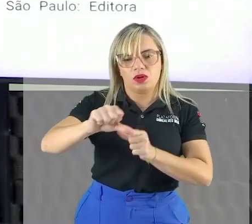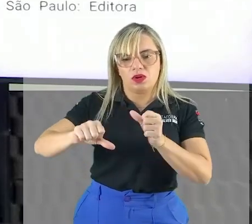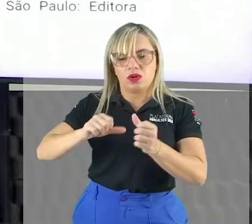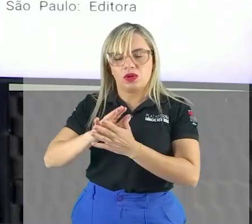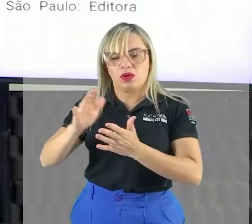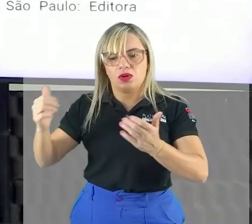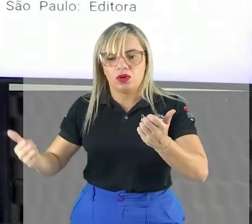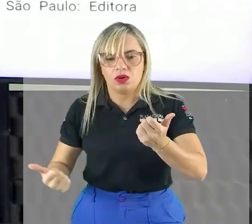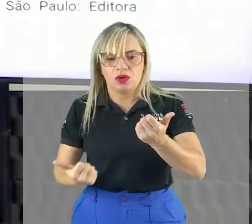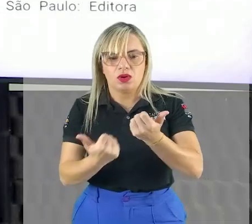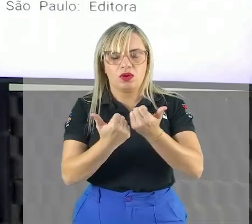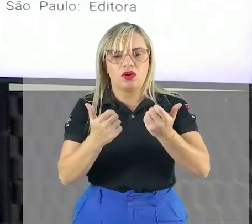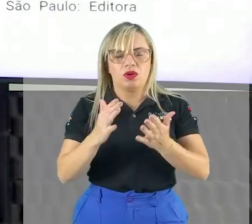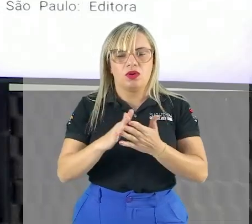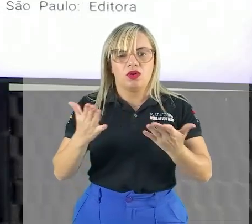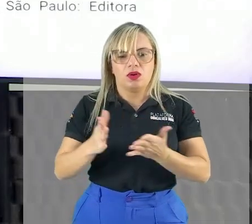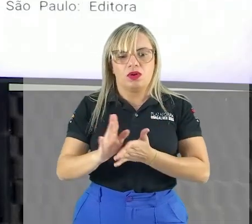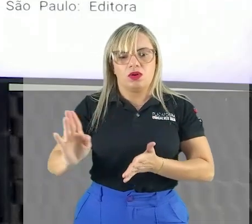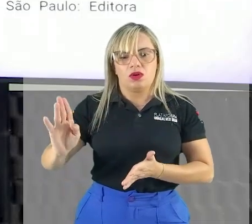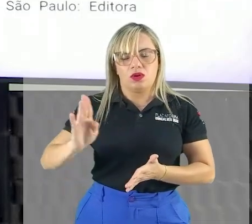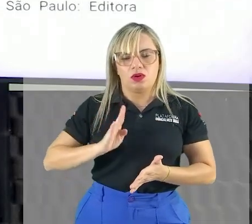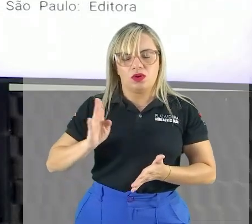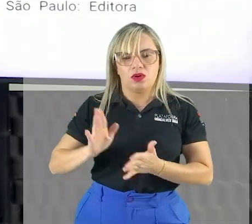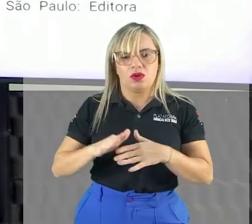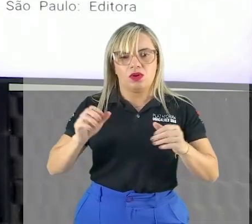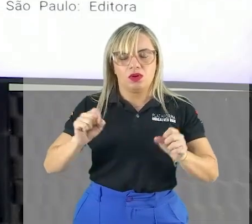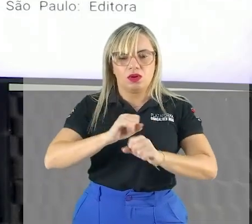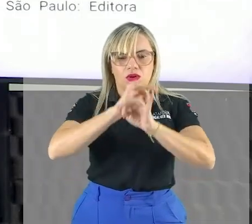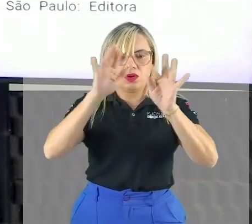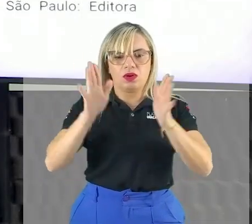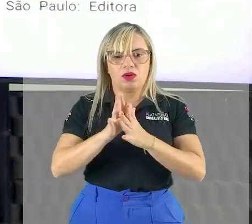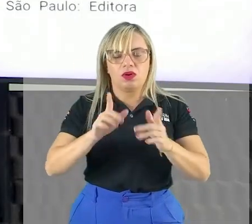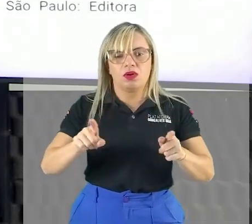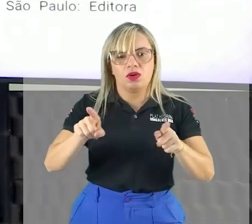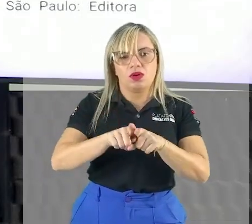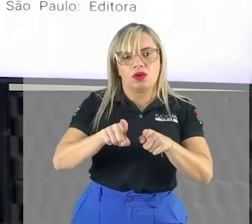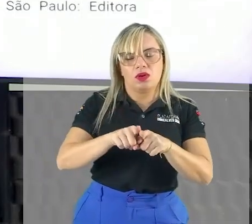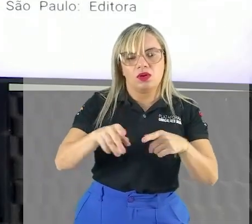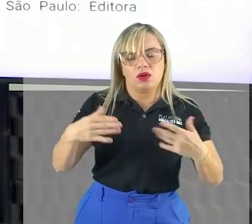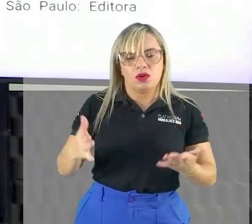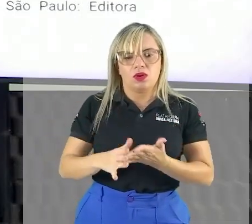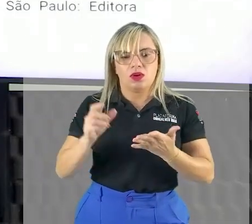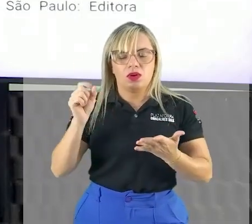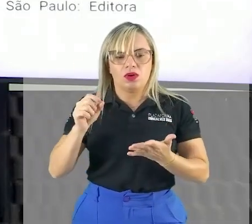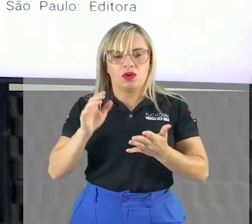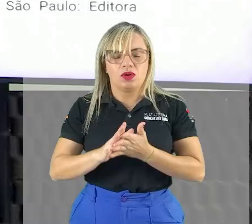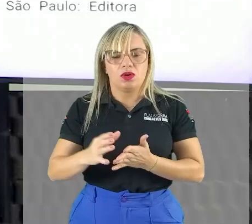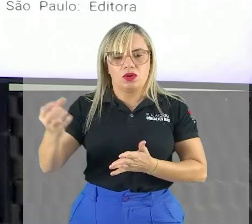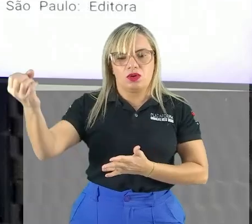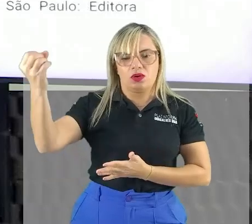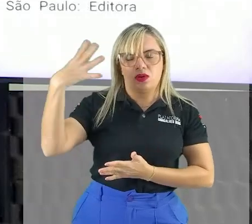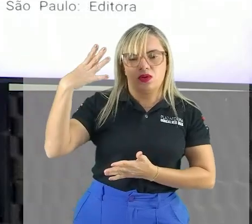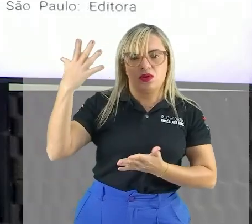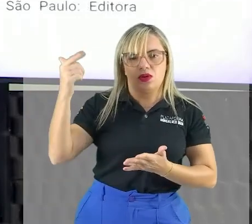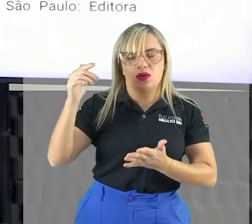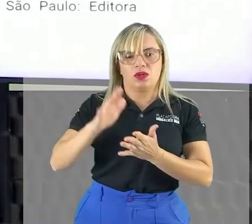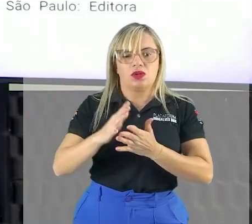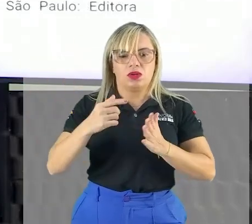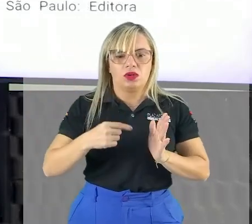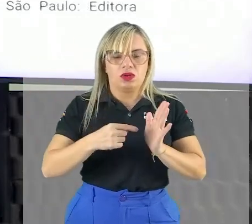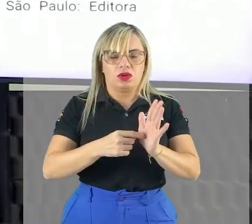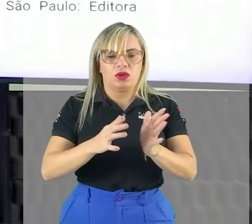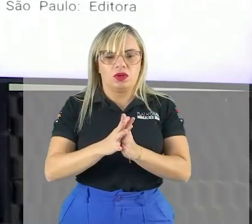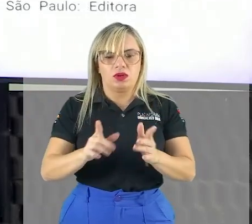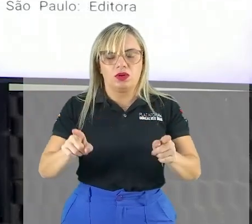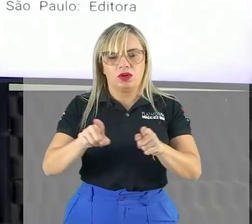também pela burguesia. Claro que você também, uma parte desses iluministas, assim que se colocaram, também tem